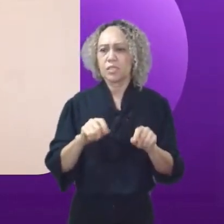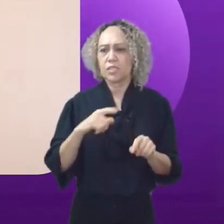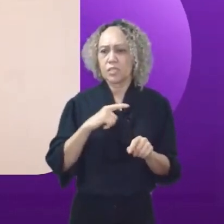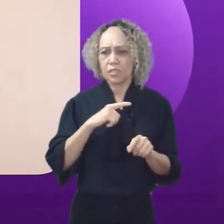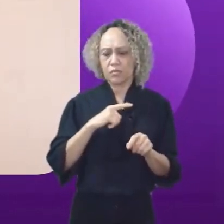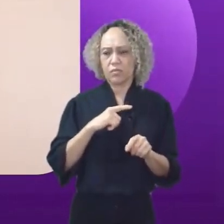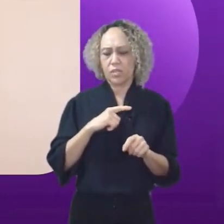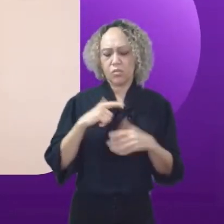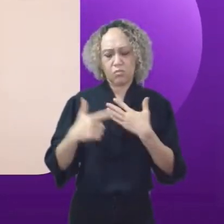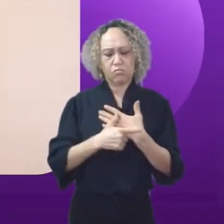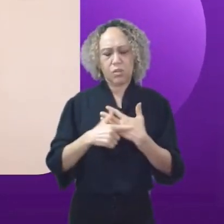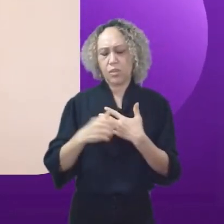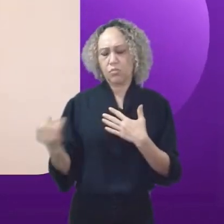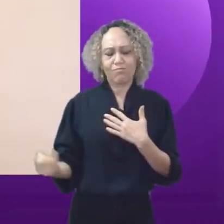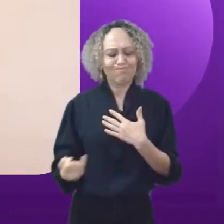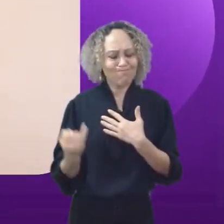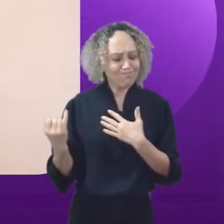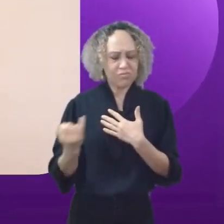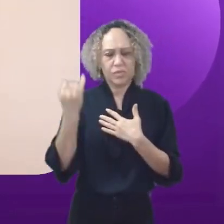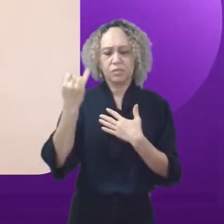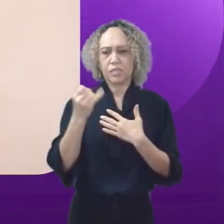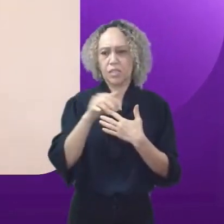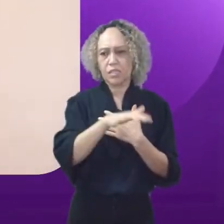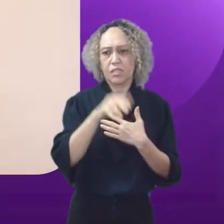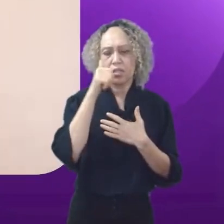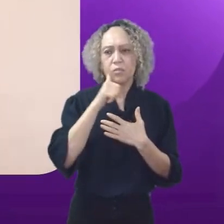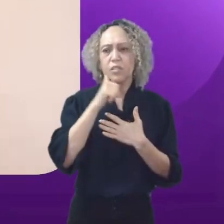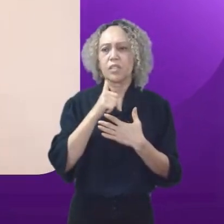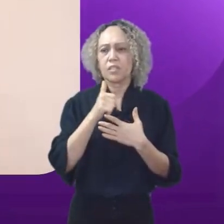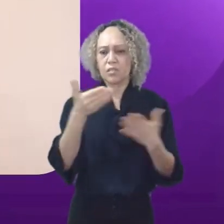papel fundamental das mulheres, que vem